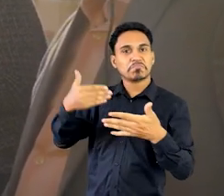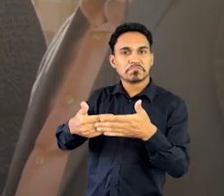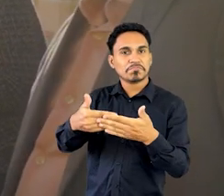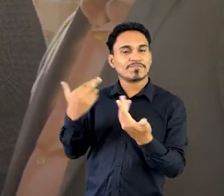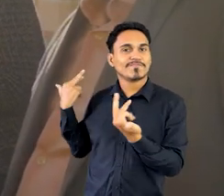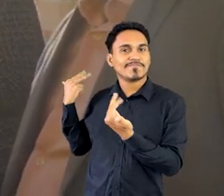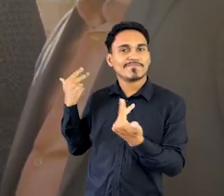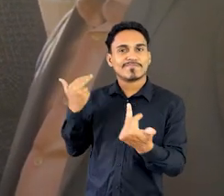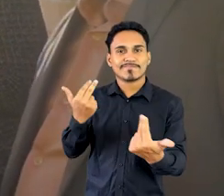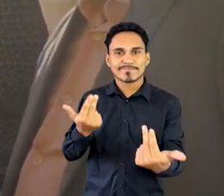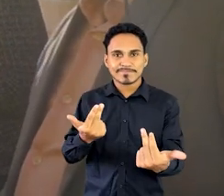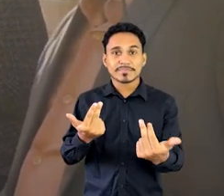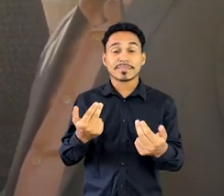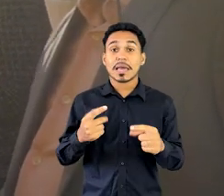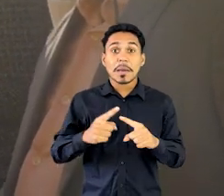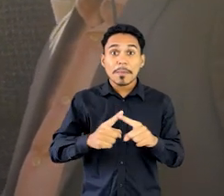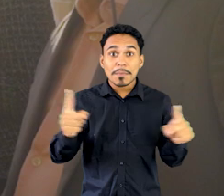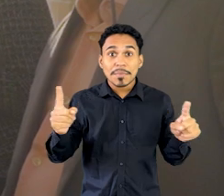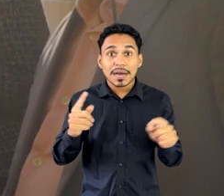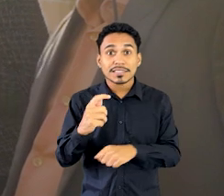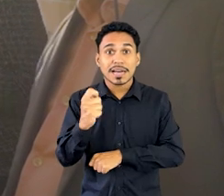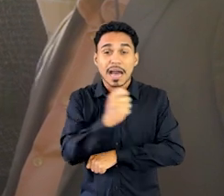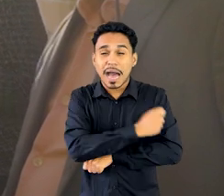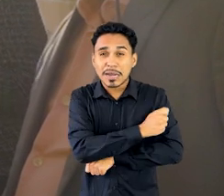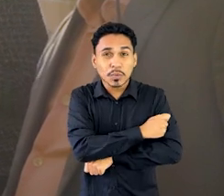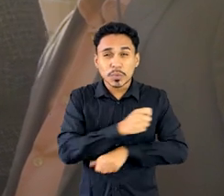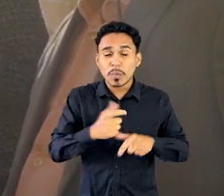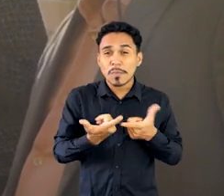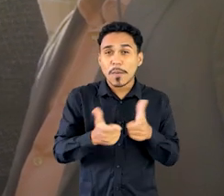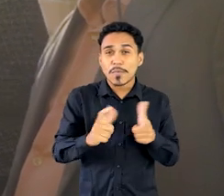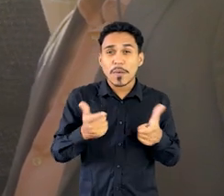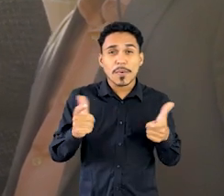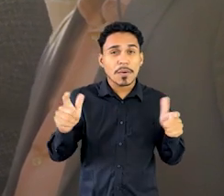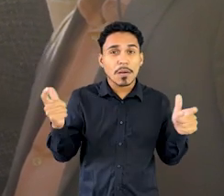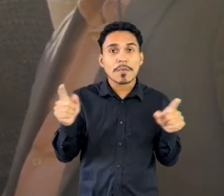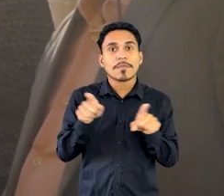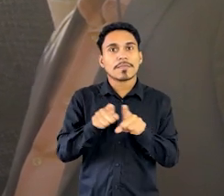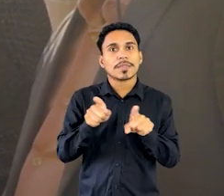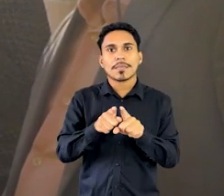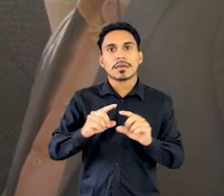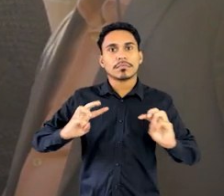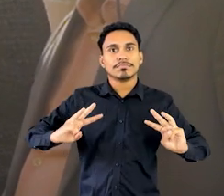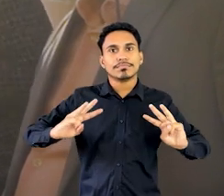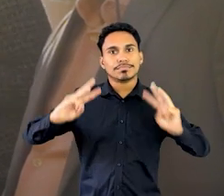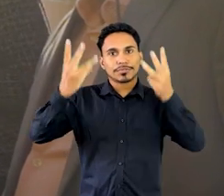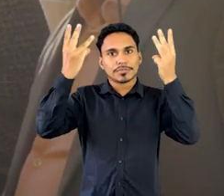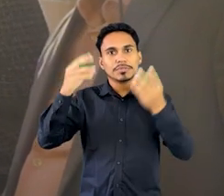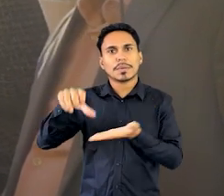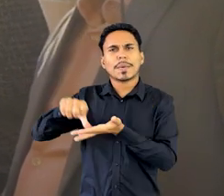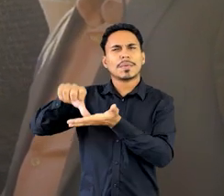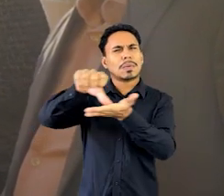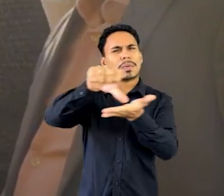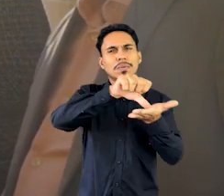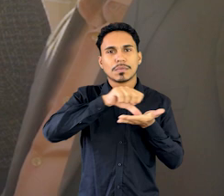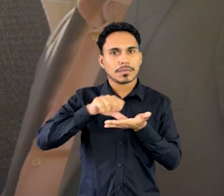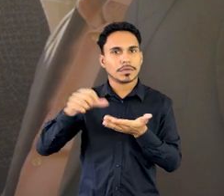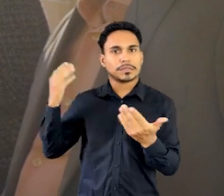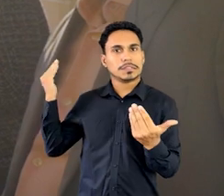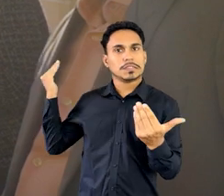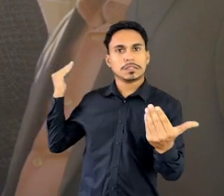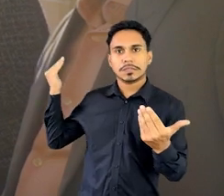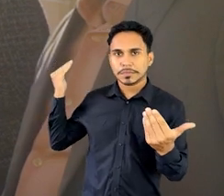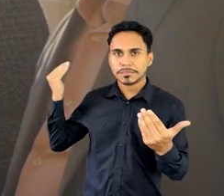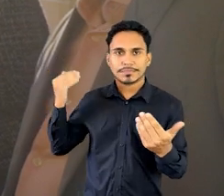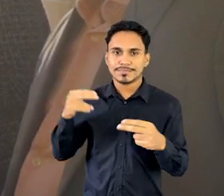não tem praticamente o dobro de estudantes com dobro de de estudantes e o triplo de camp provavelmente chocante